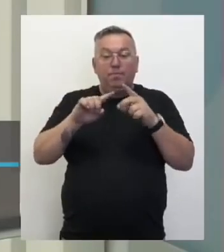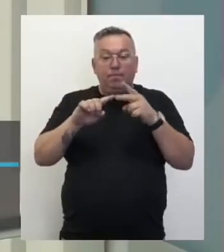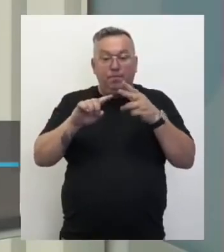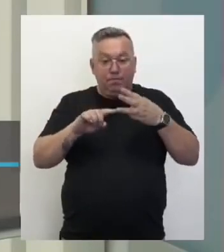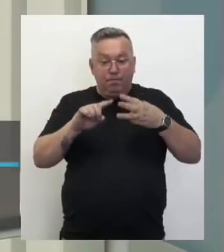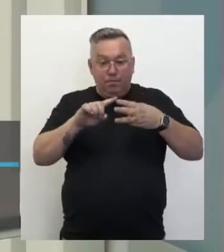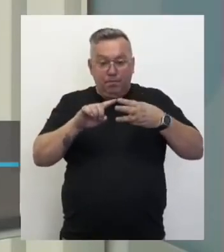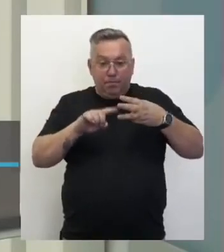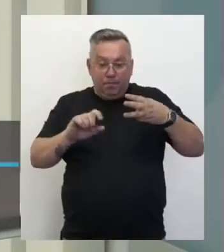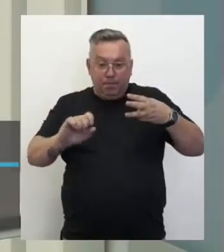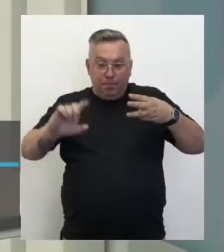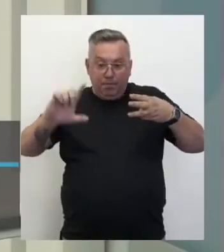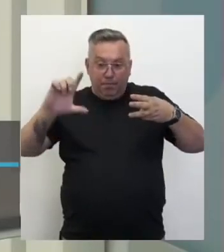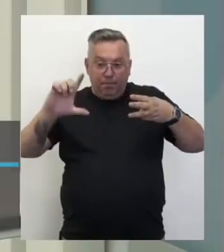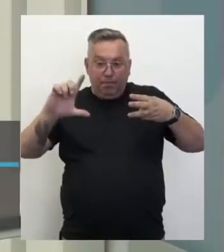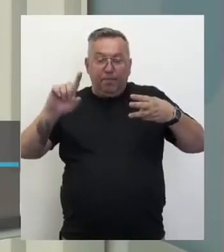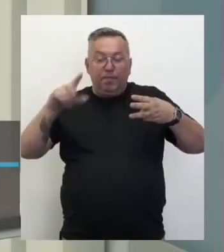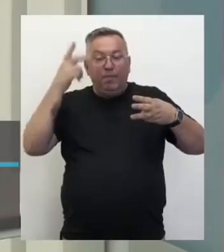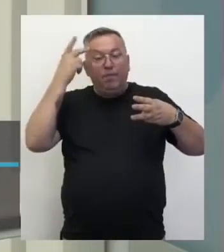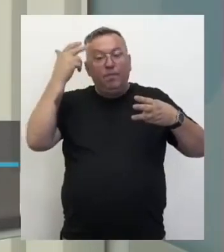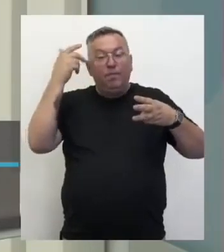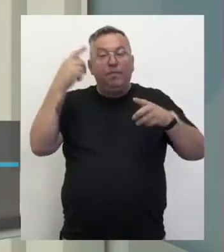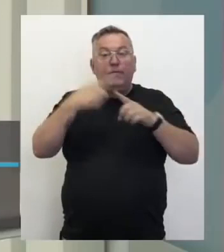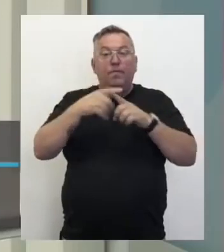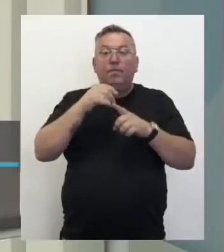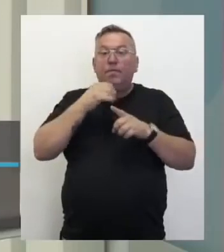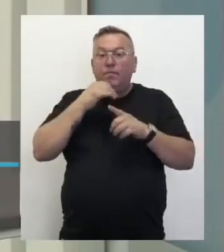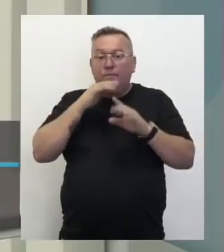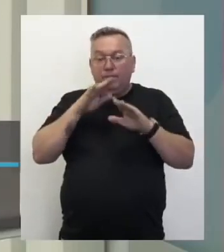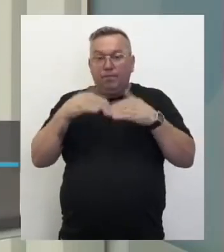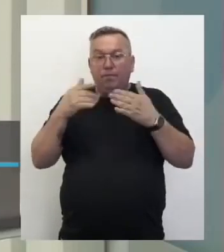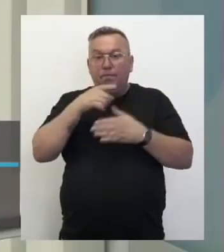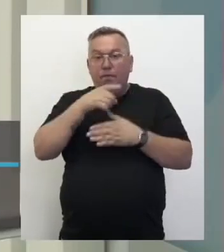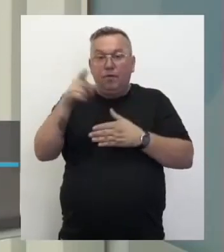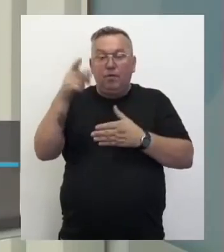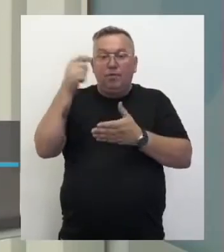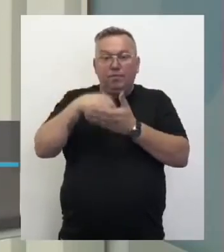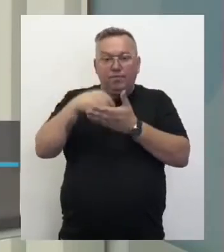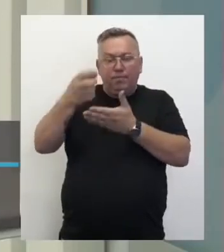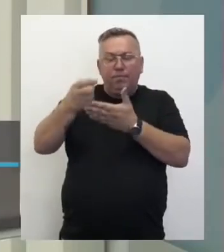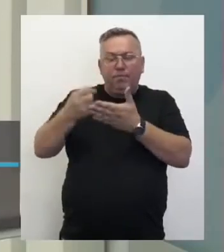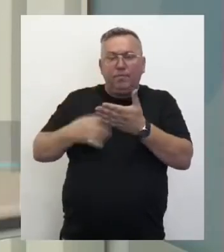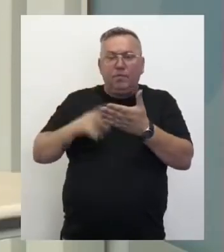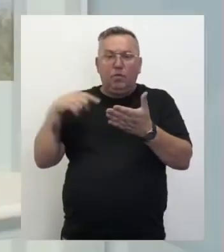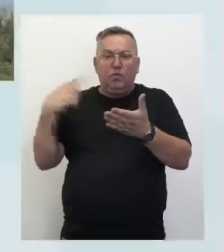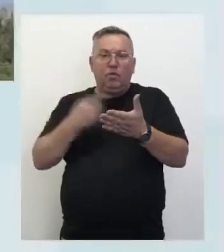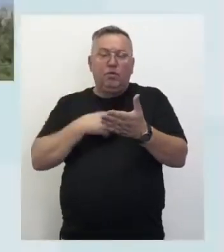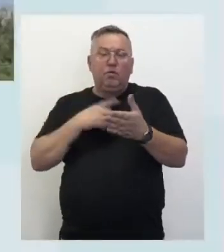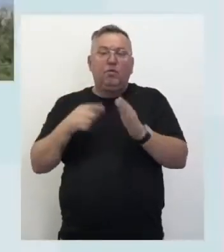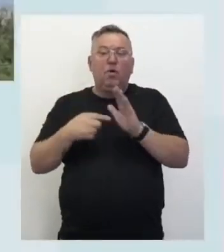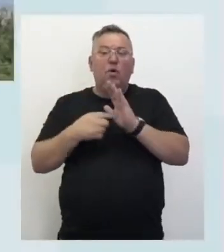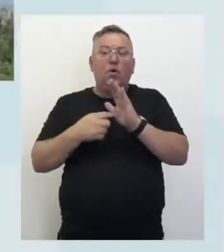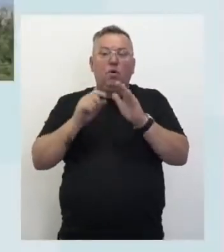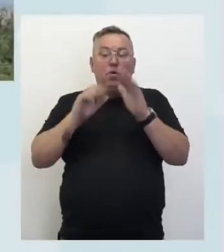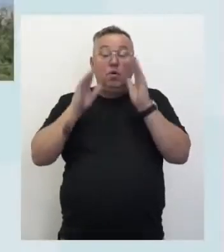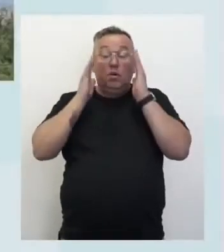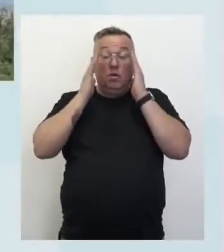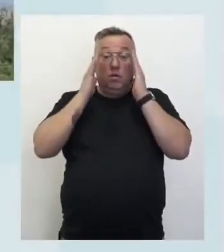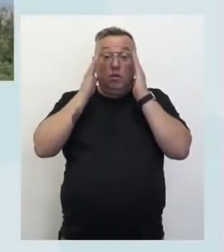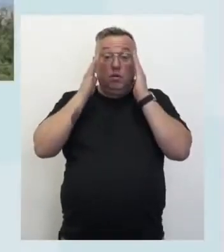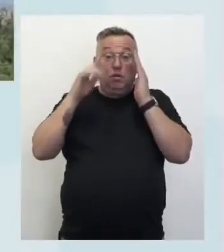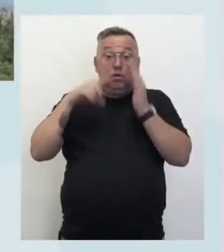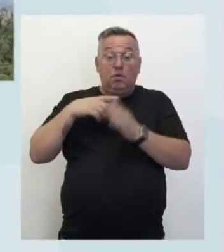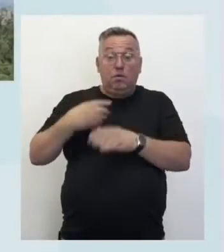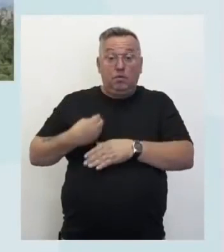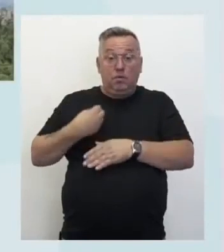3 imagens são comuns que, por exemplo, quando vocês descreveram, o que a gente pode destacar? Que está presente